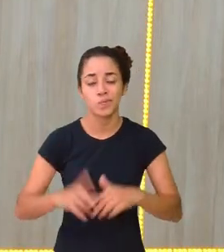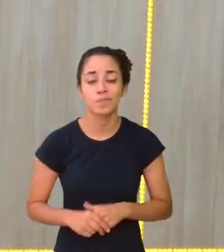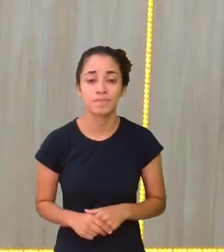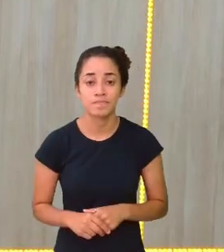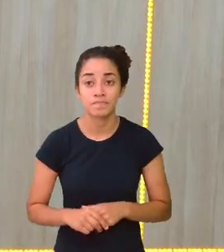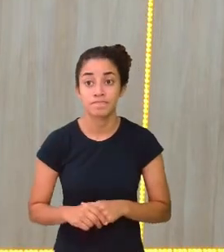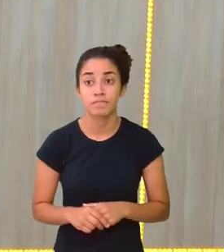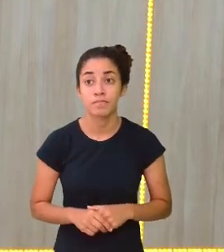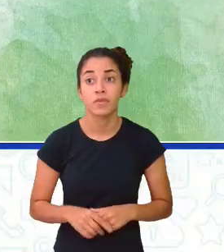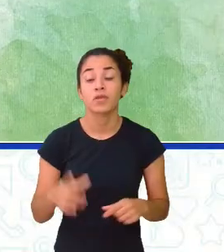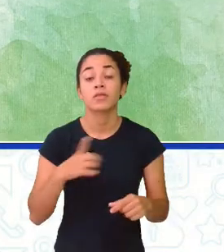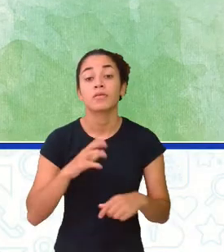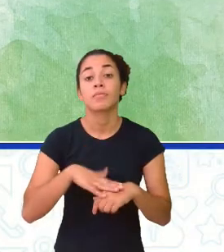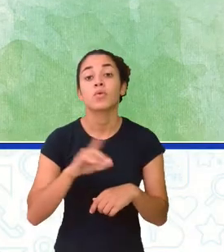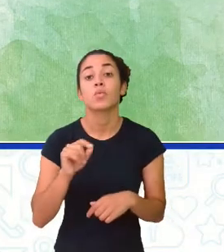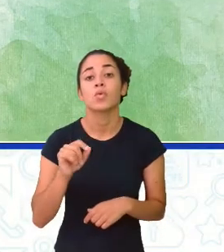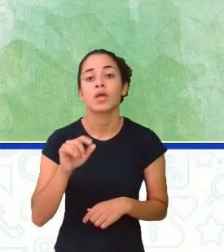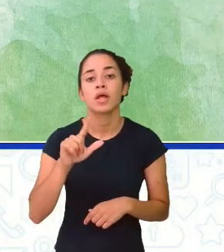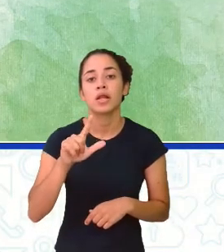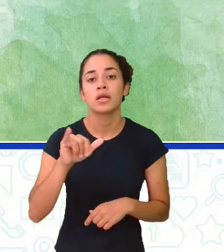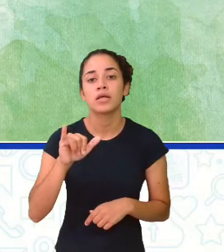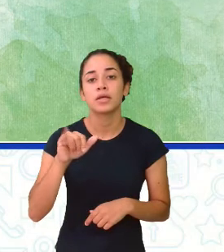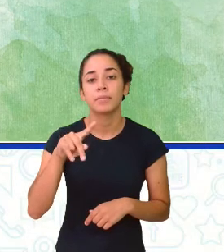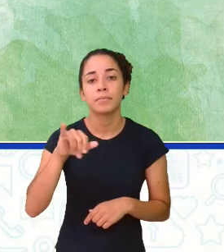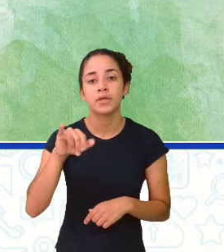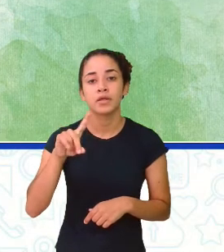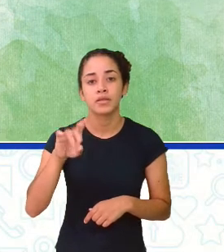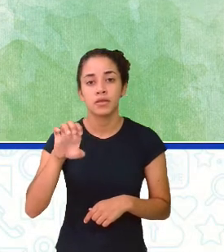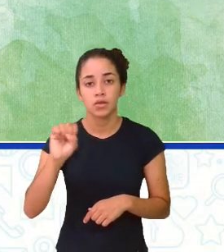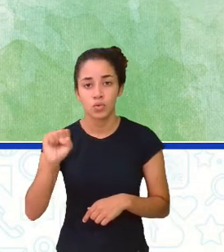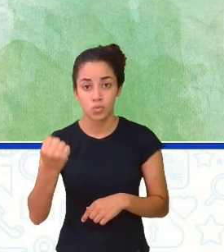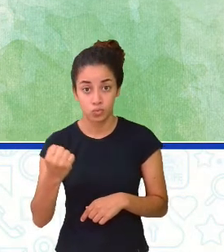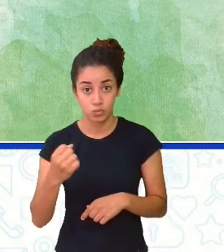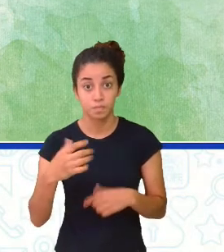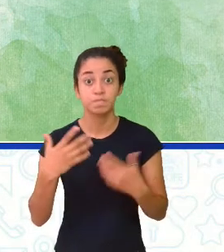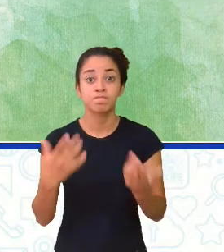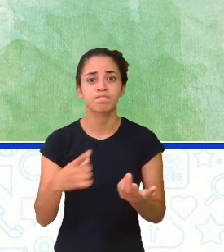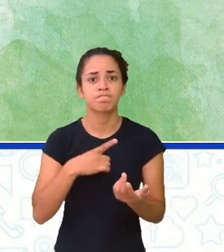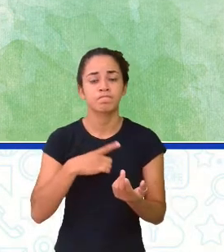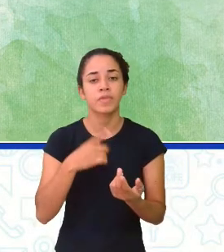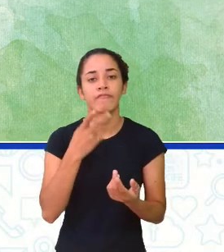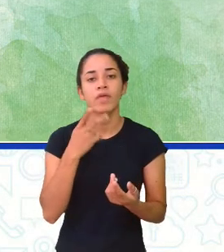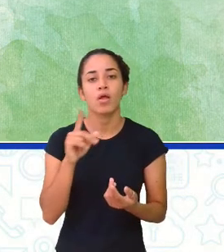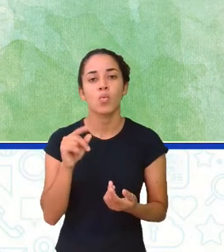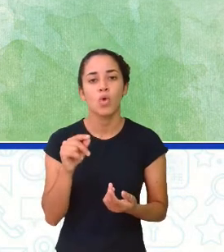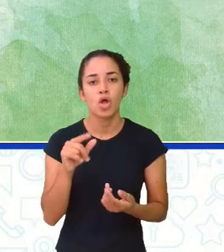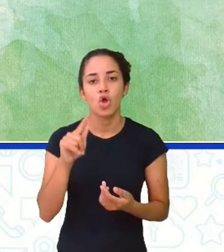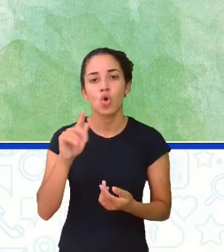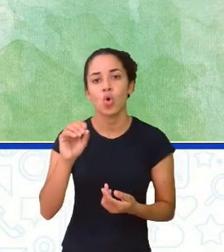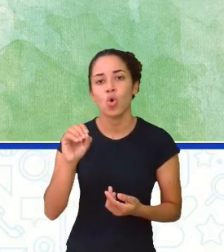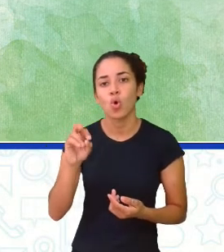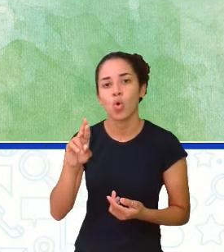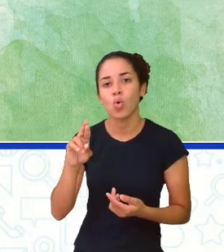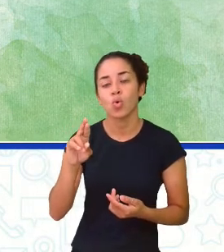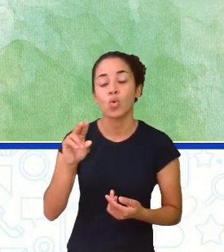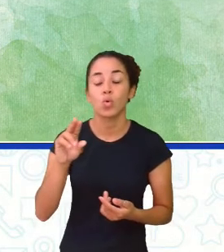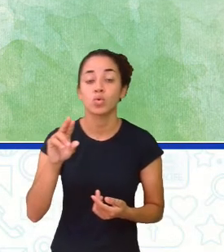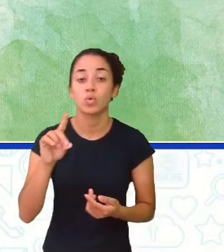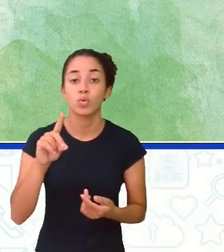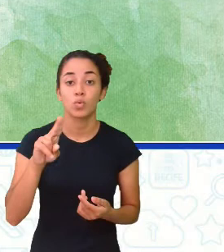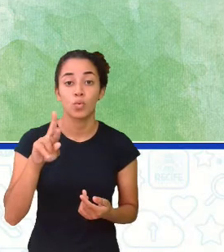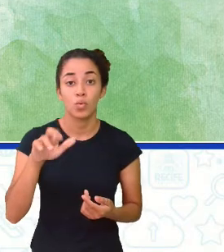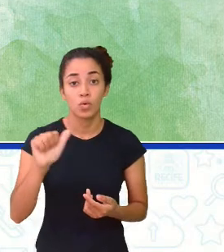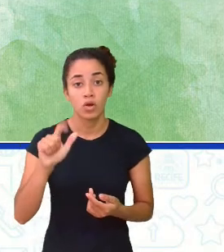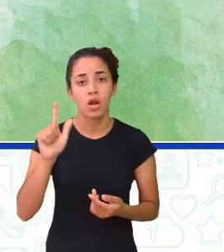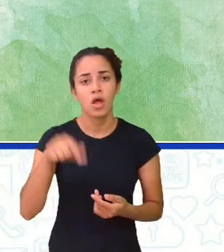que é que nós temos agora? Os lipídios, que eu disse a vocês que também são chamados de gordura. São macronutrientes, né, e